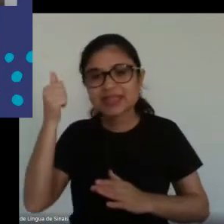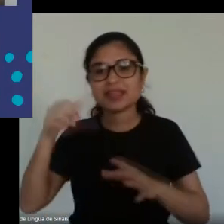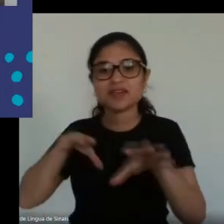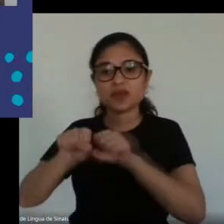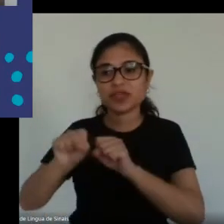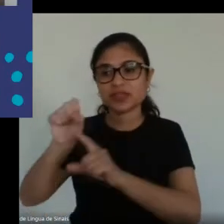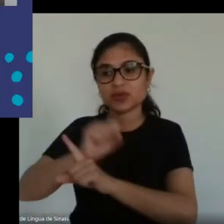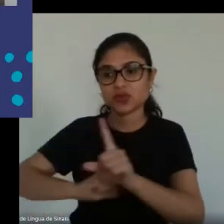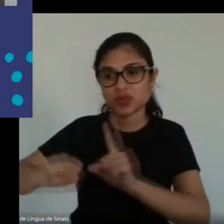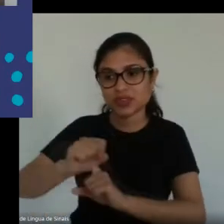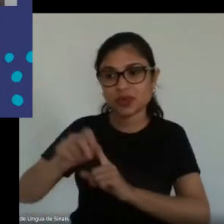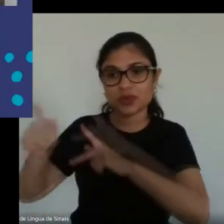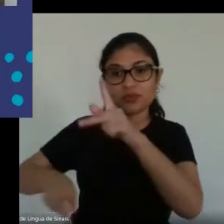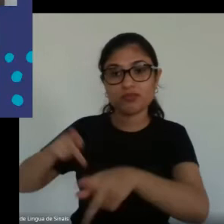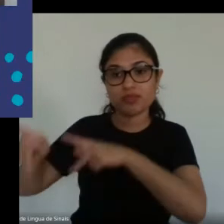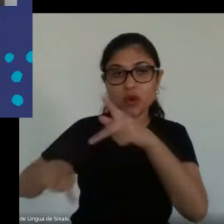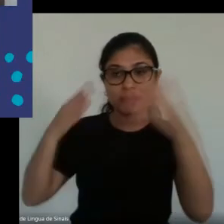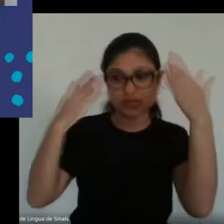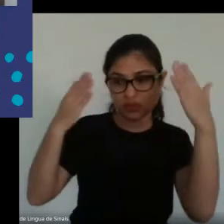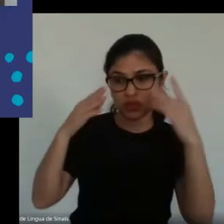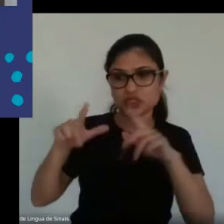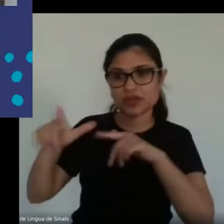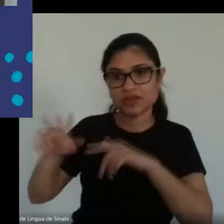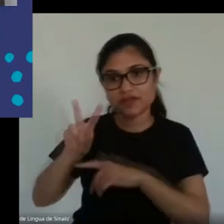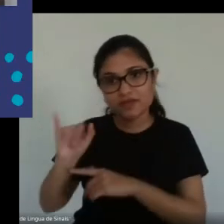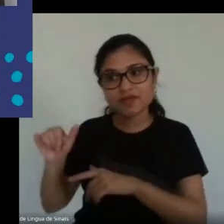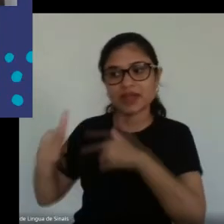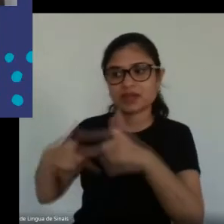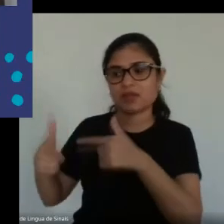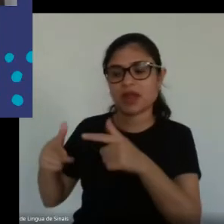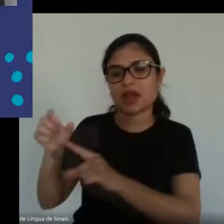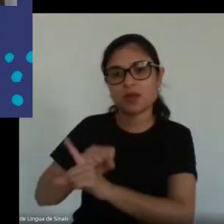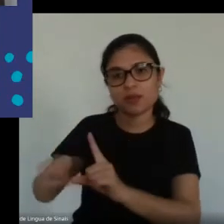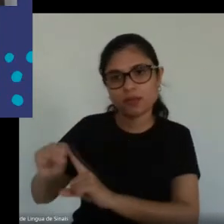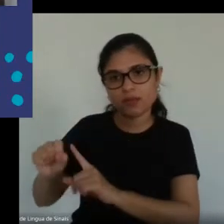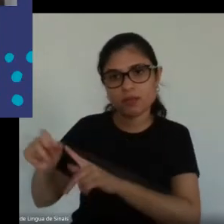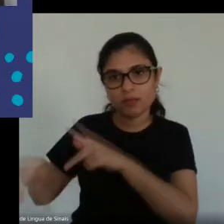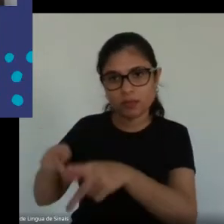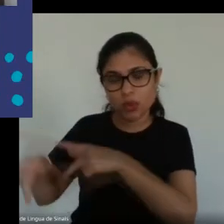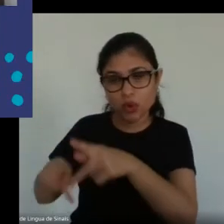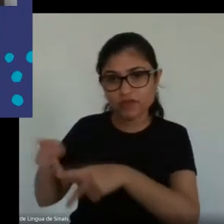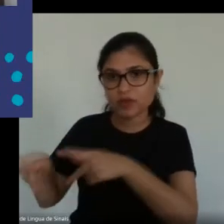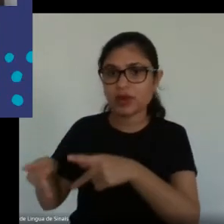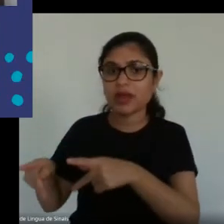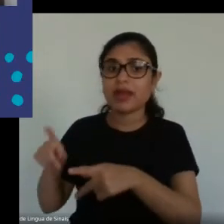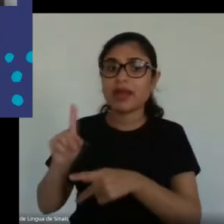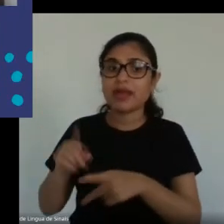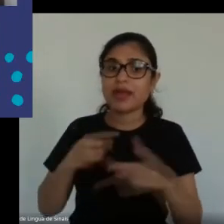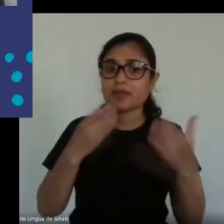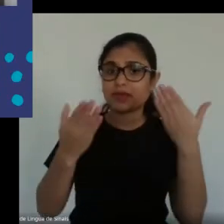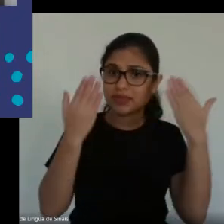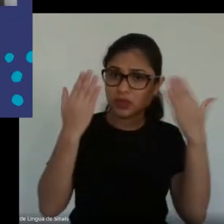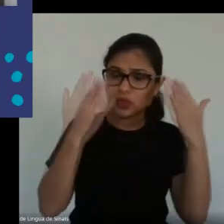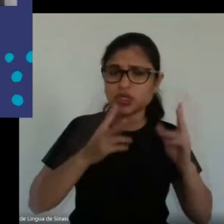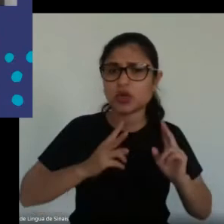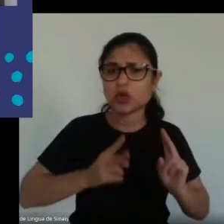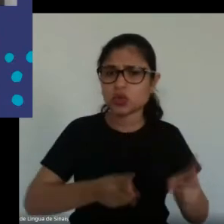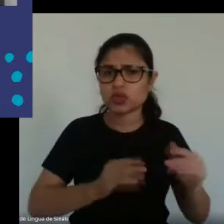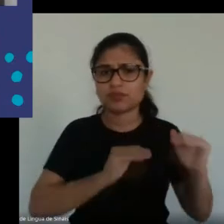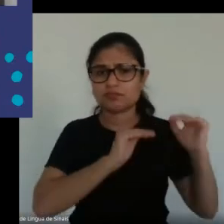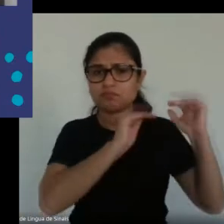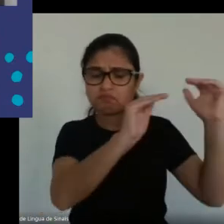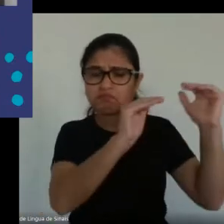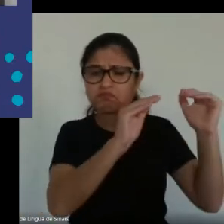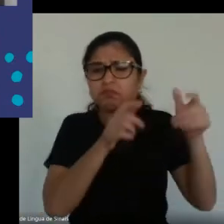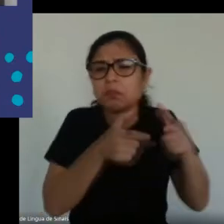do povo, aonde ela vai trabalhar com o povo, ela não é psicologia decente. Ela é uma psicologia que continua elitista,